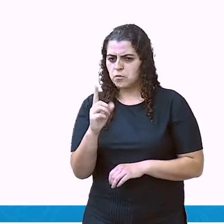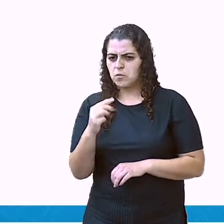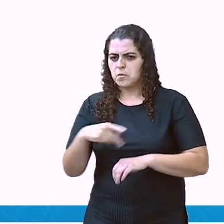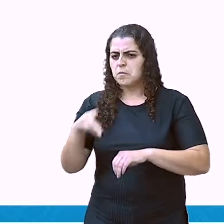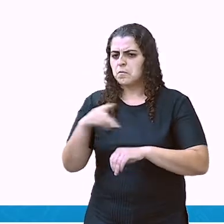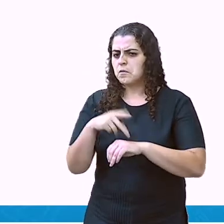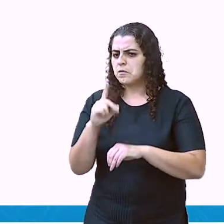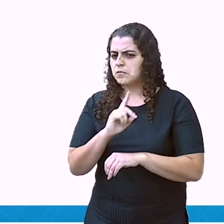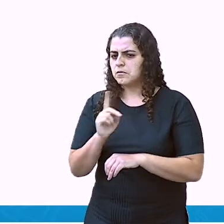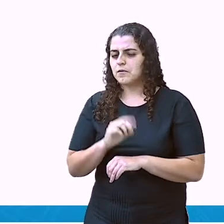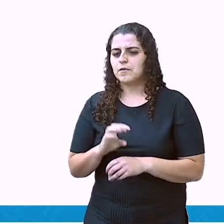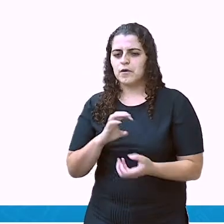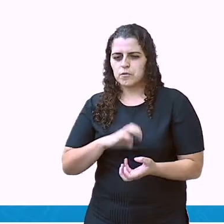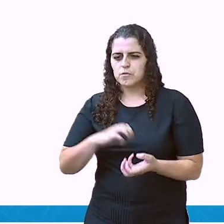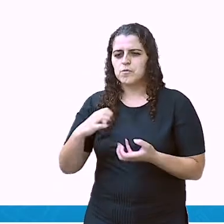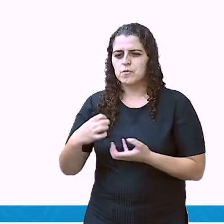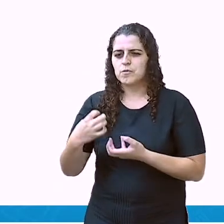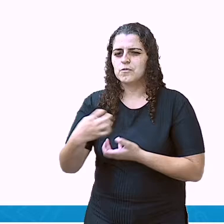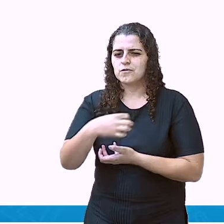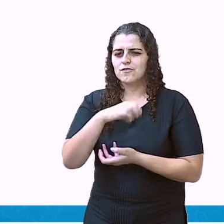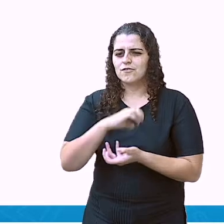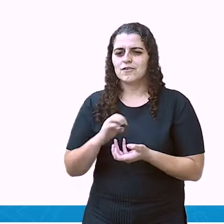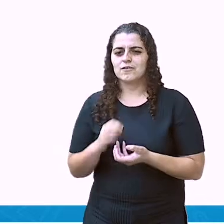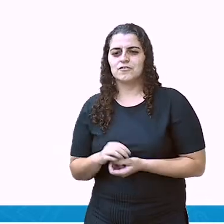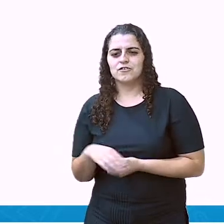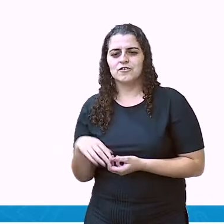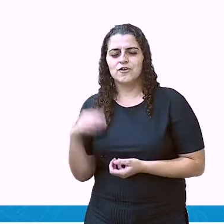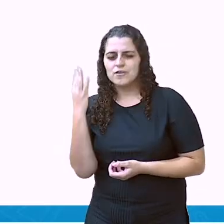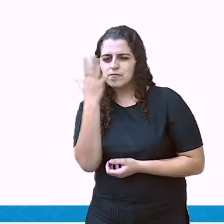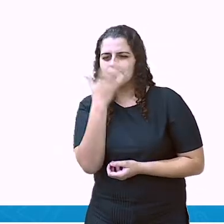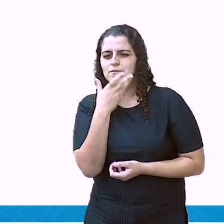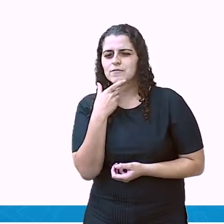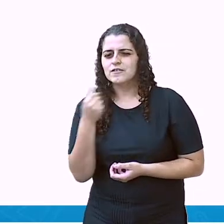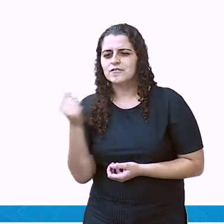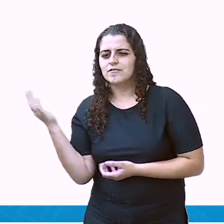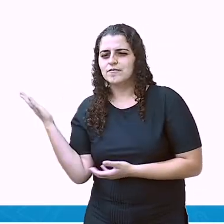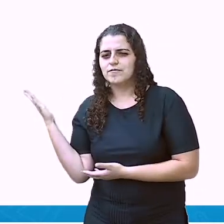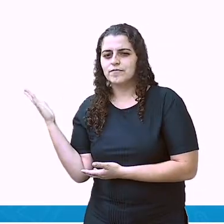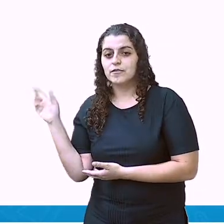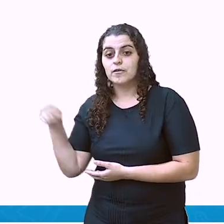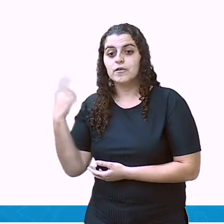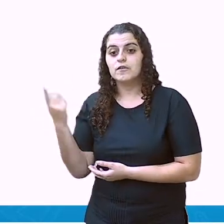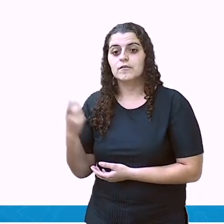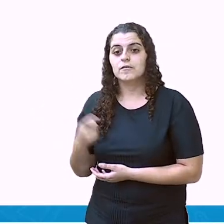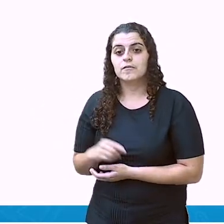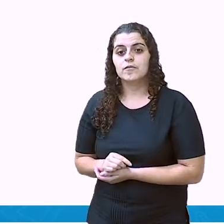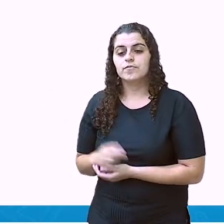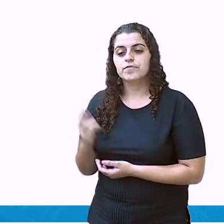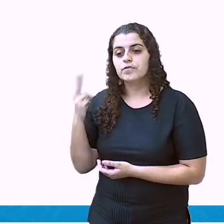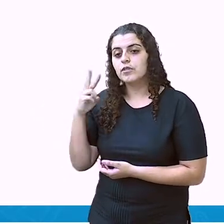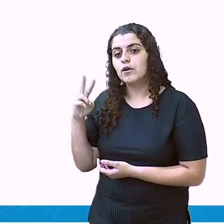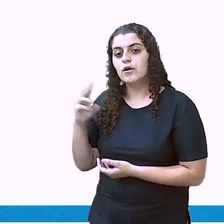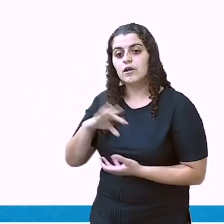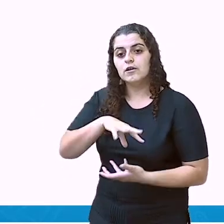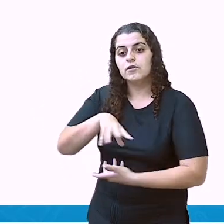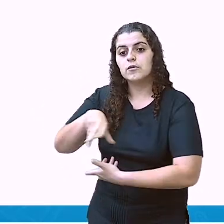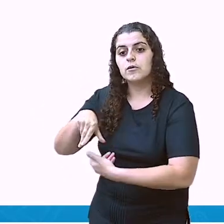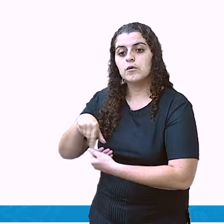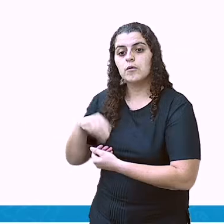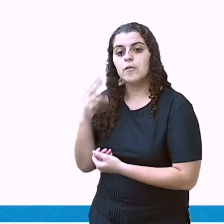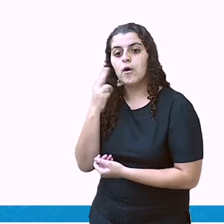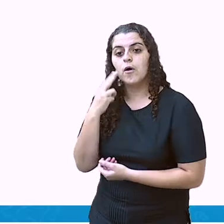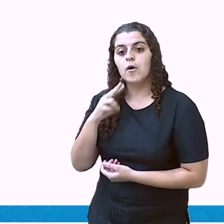é um mapa de um continente, ok? Olha só outra coisa, olha só esse